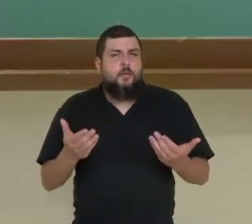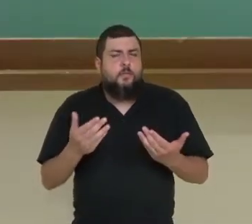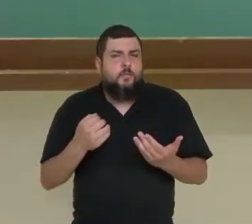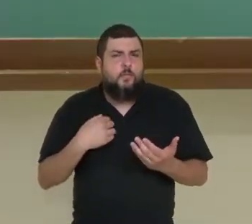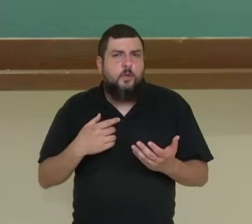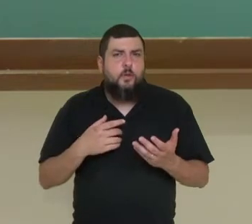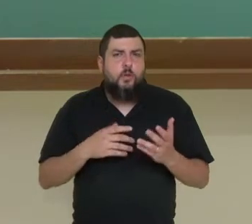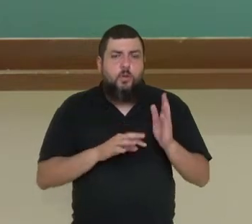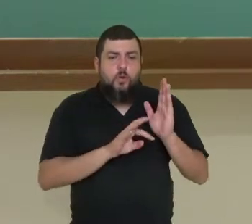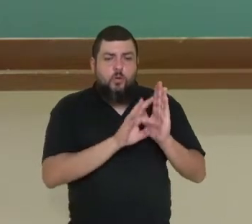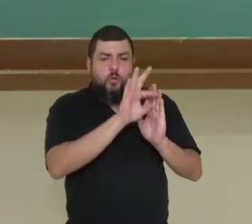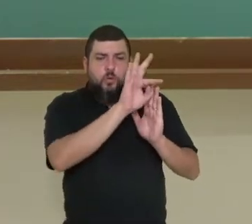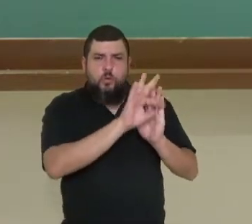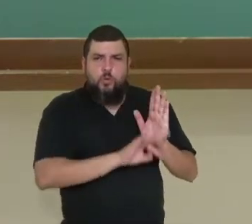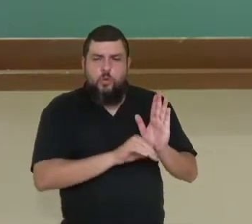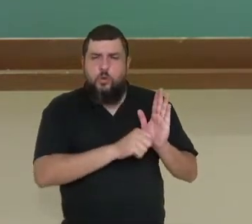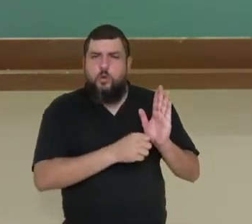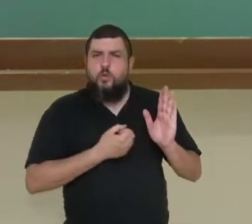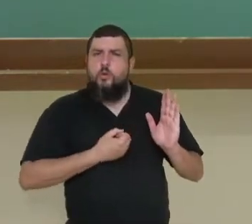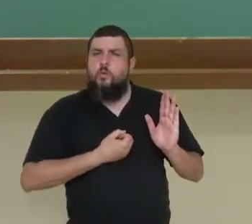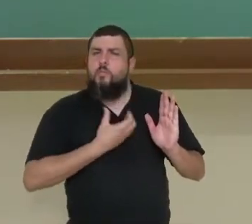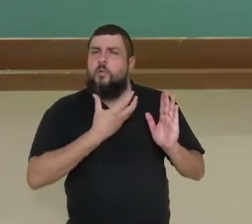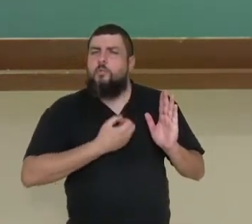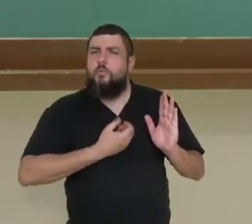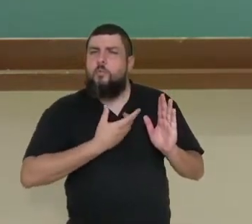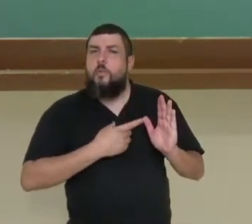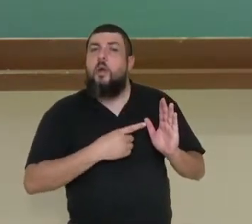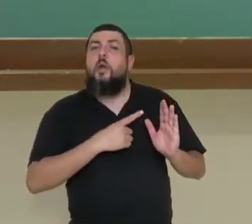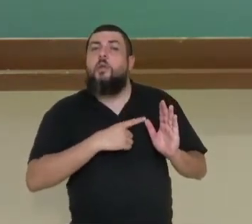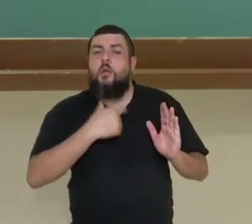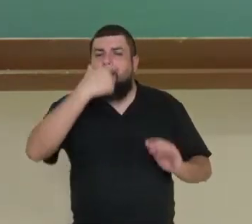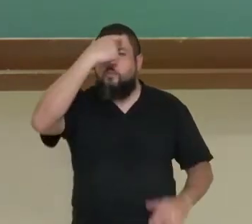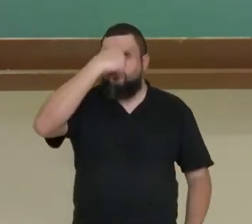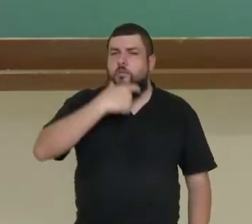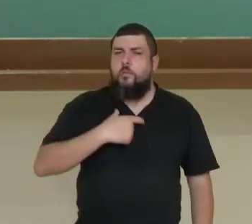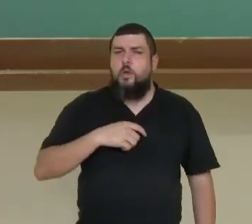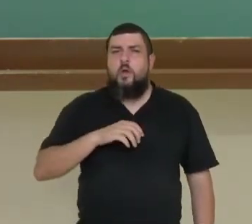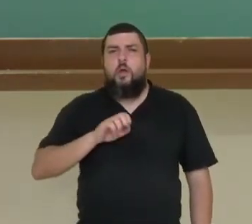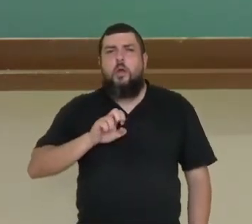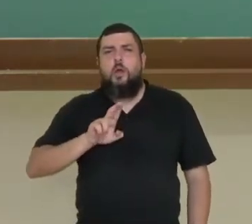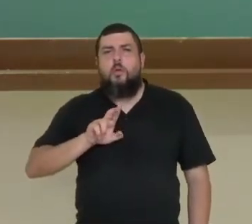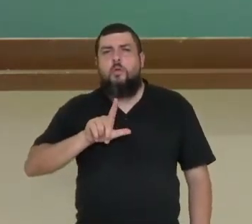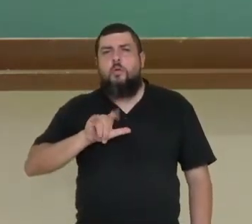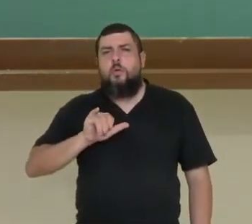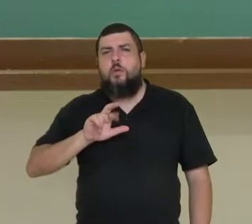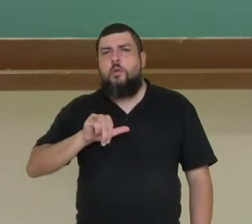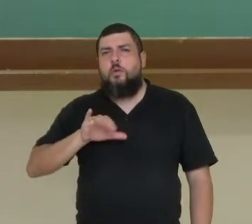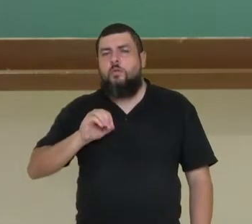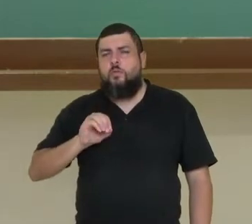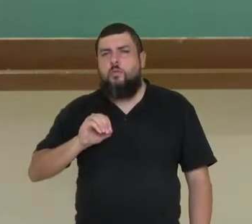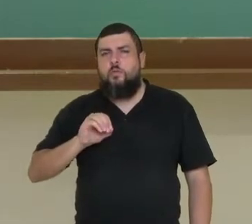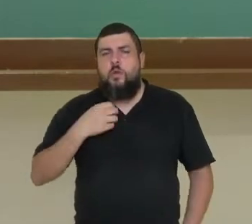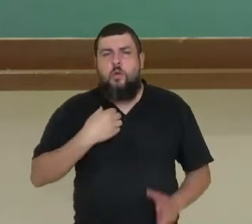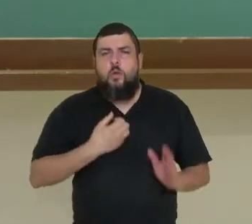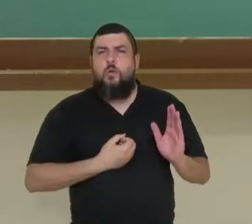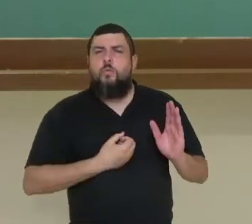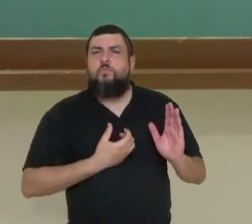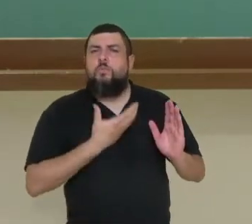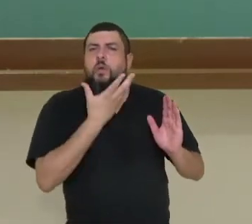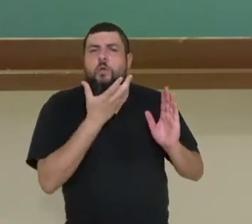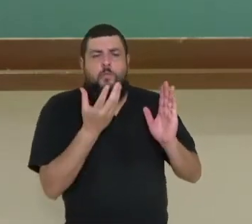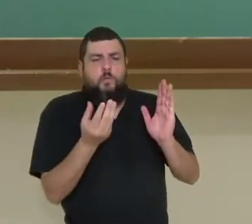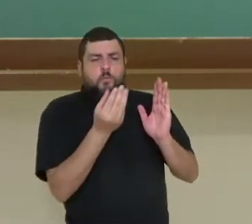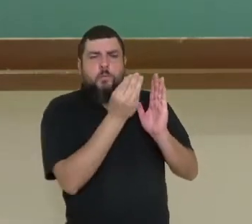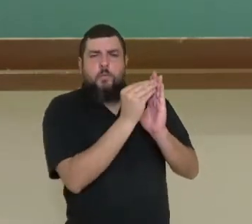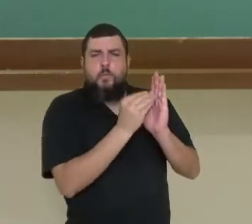texto poético, a gente tem a manifestação do eu lírico, né? E qual é a subjetividade do eu lírico presente nos versos que